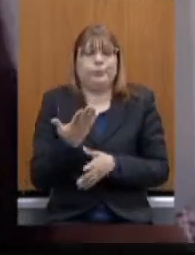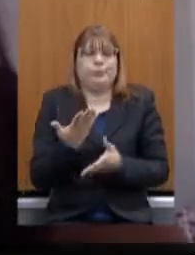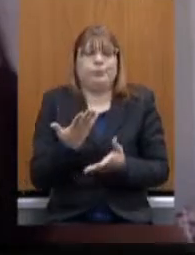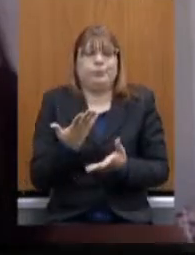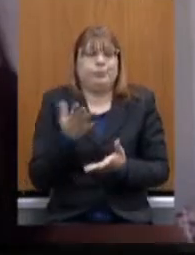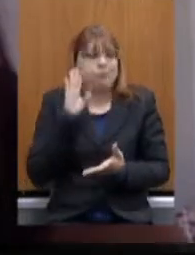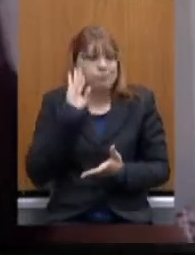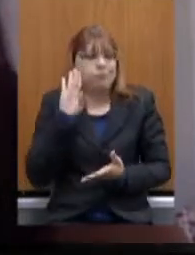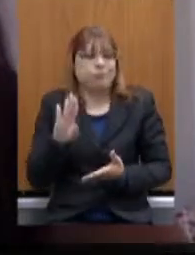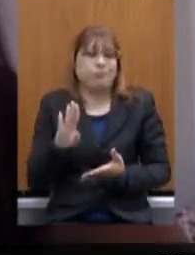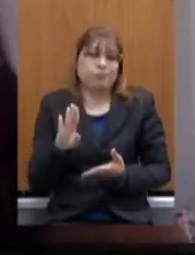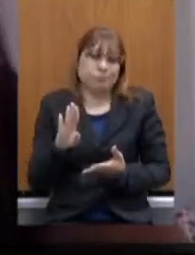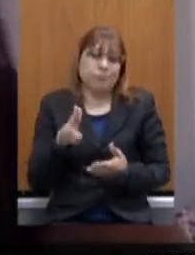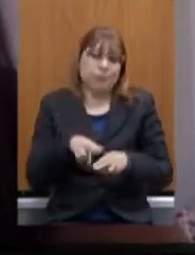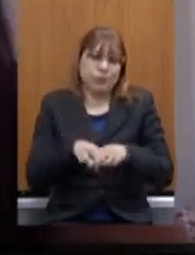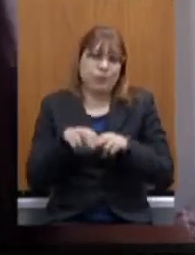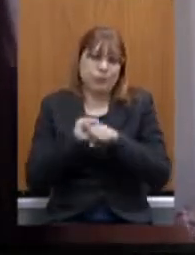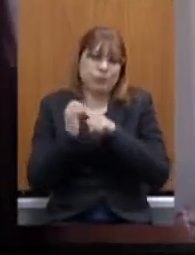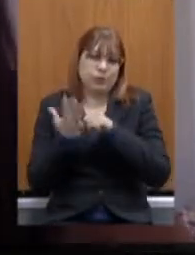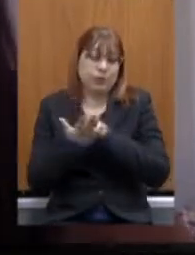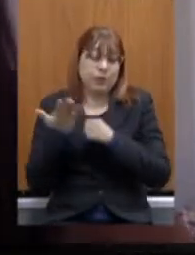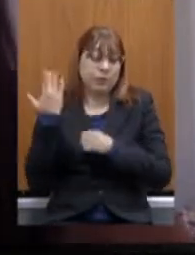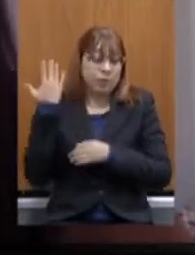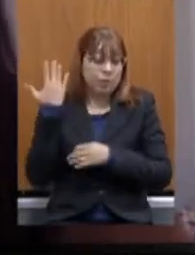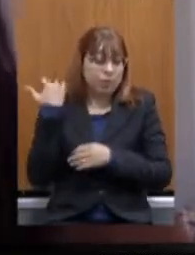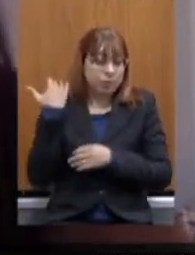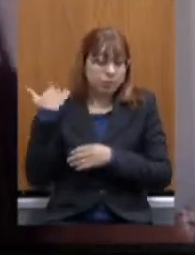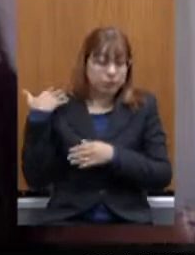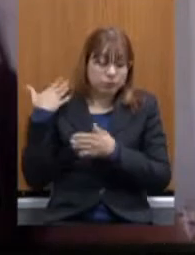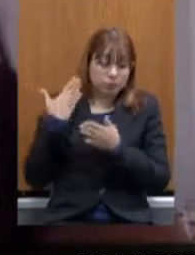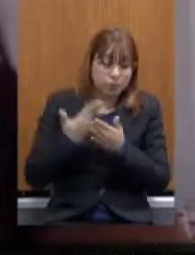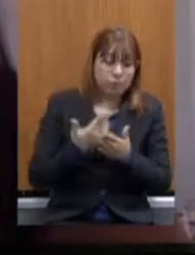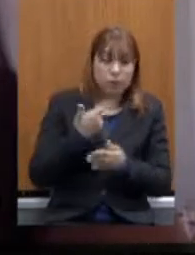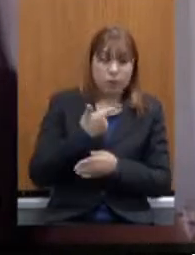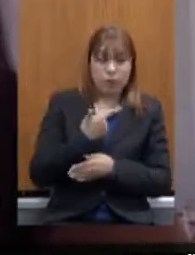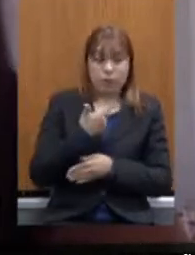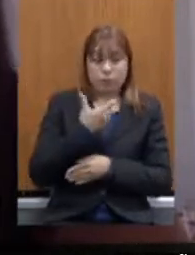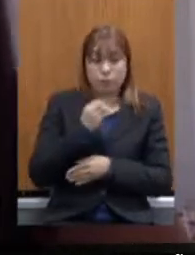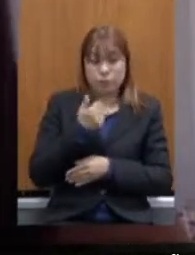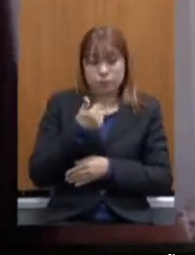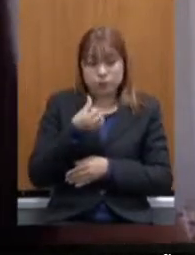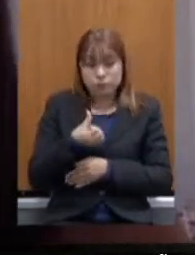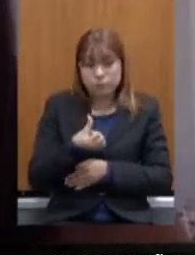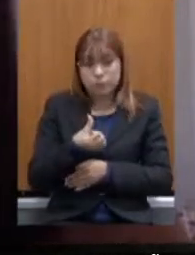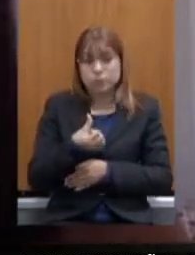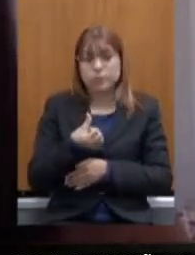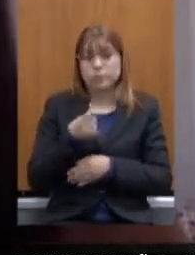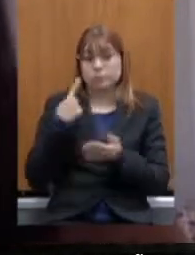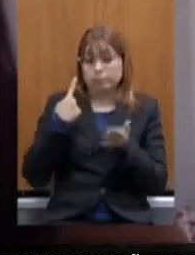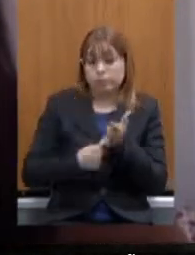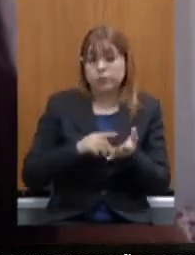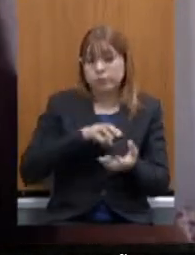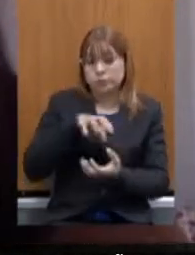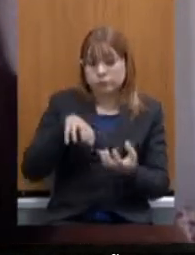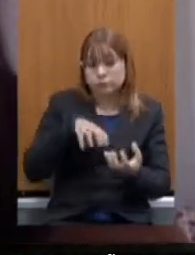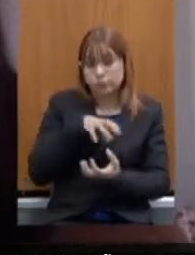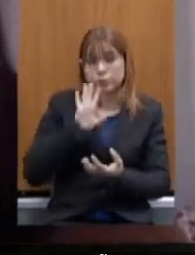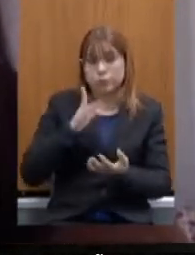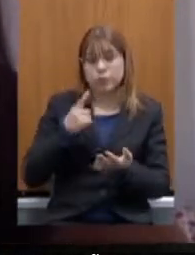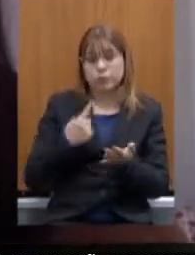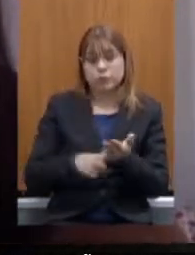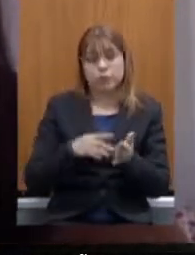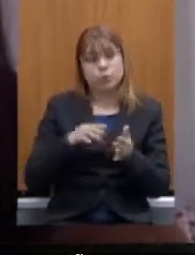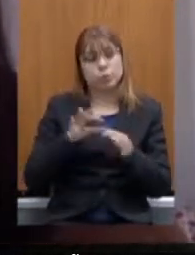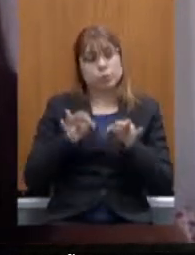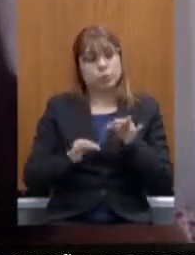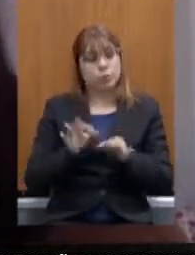situação estamos então desde 2016 com acordo de greve homologar a justiça e até hoje